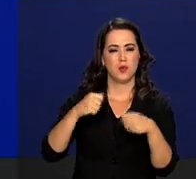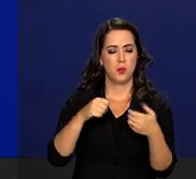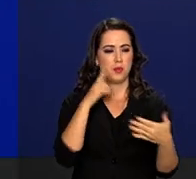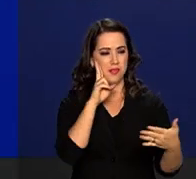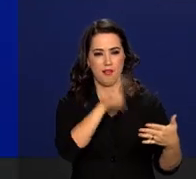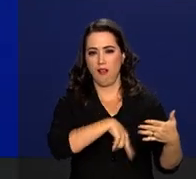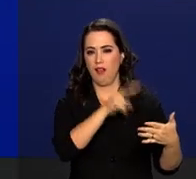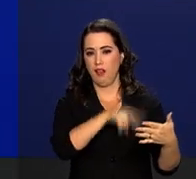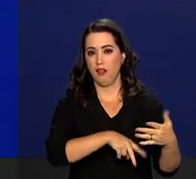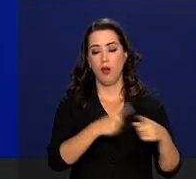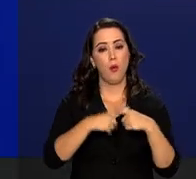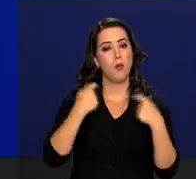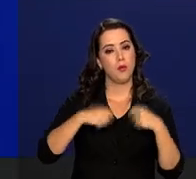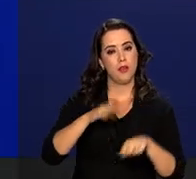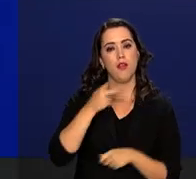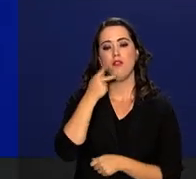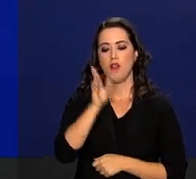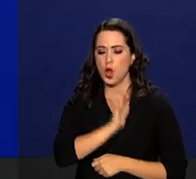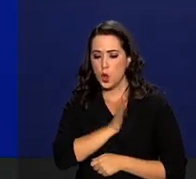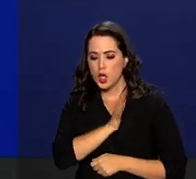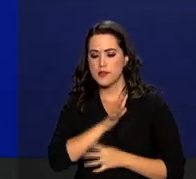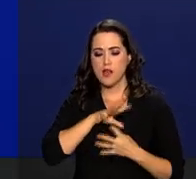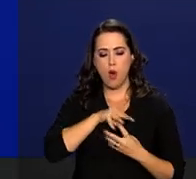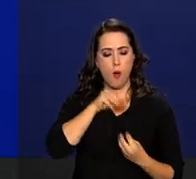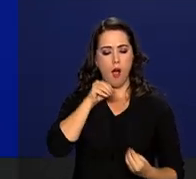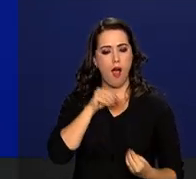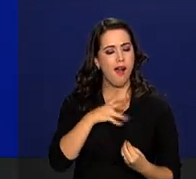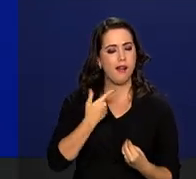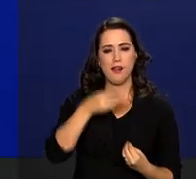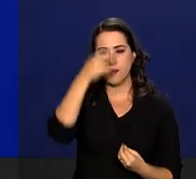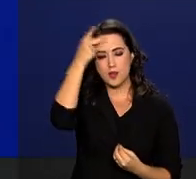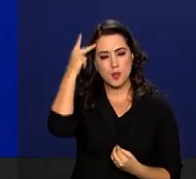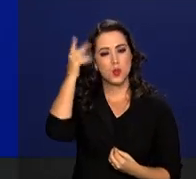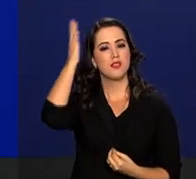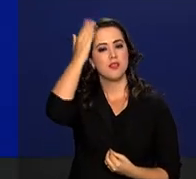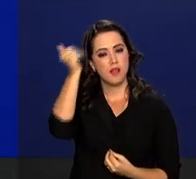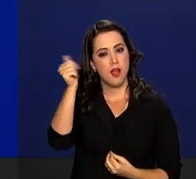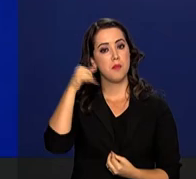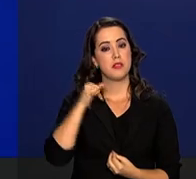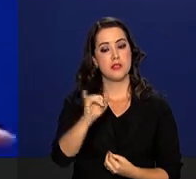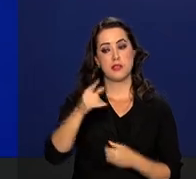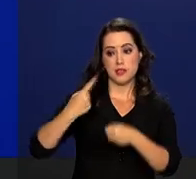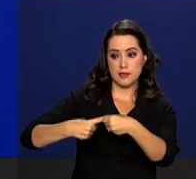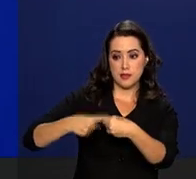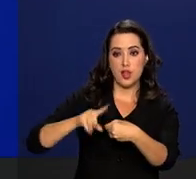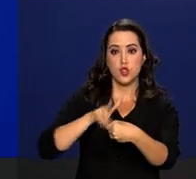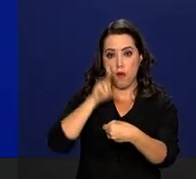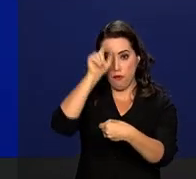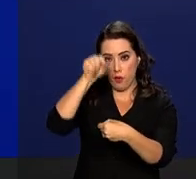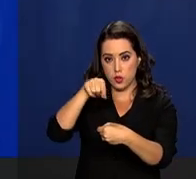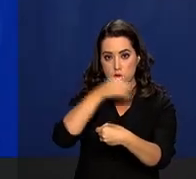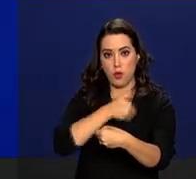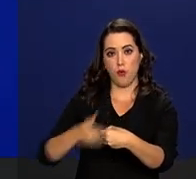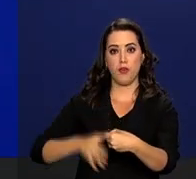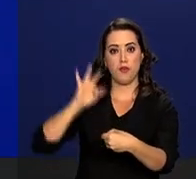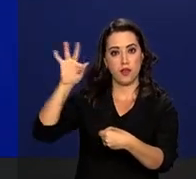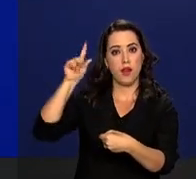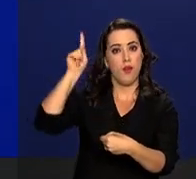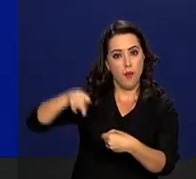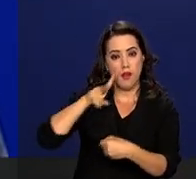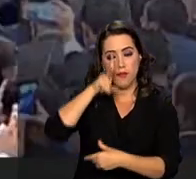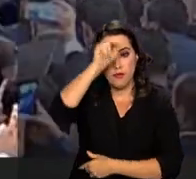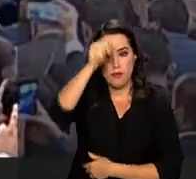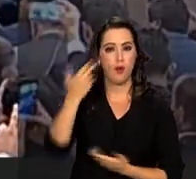consciência federativa, eu falo com o coração, falo com a alma de um brasileiro que sabe que se o município for forte, a União será forte, não tenho